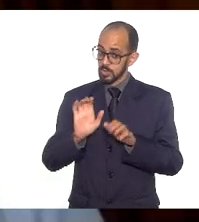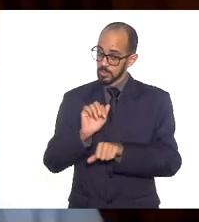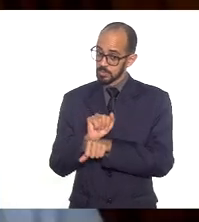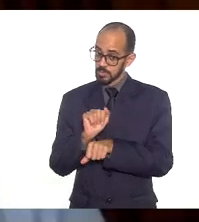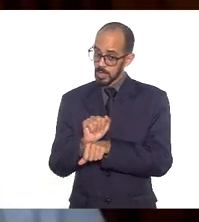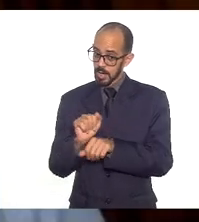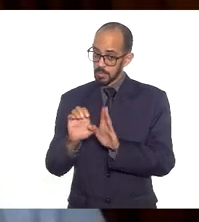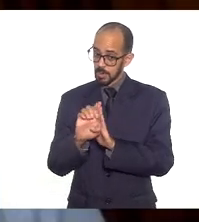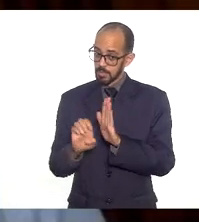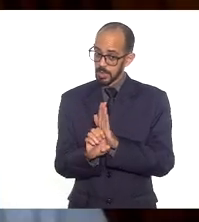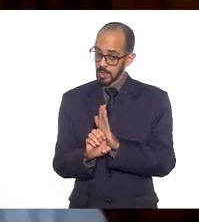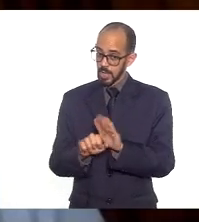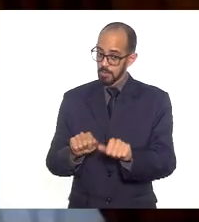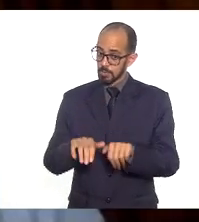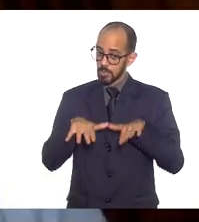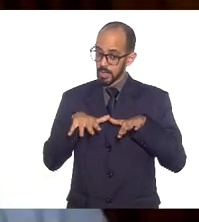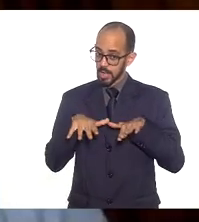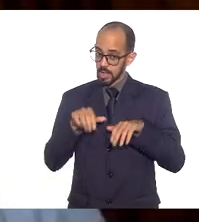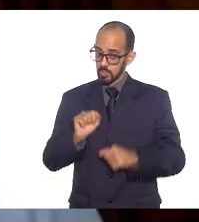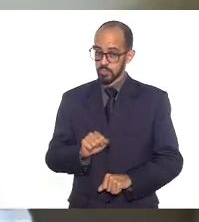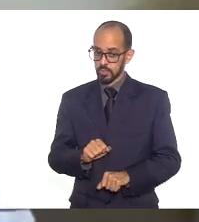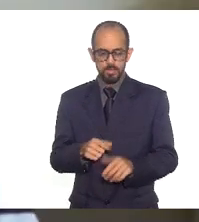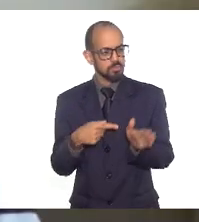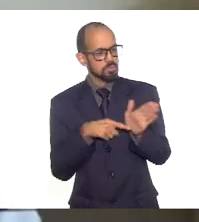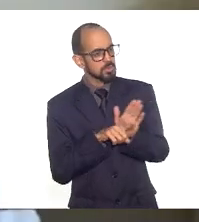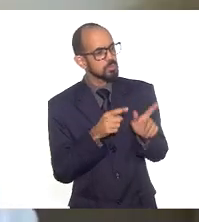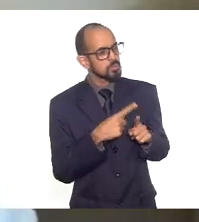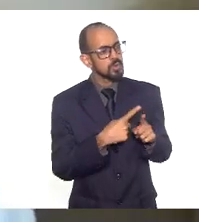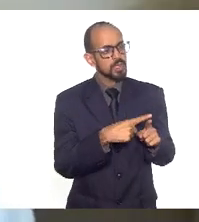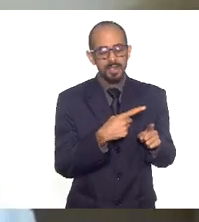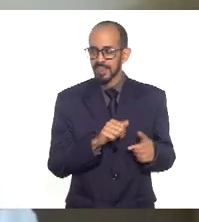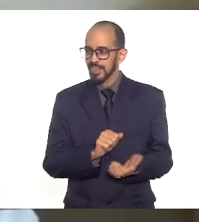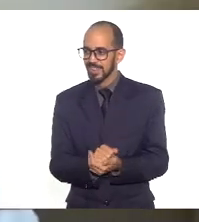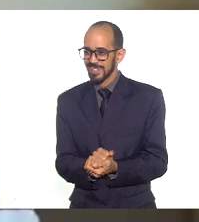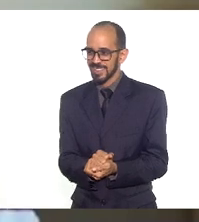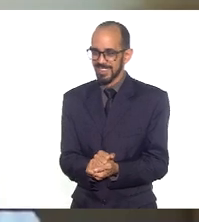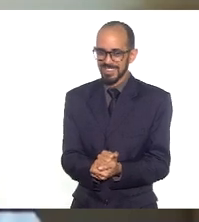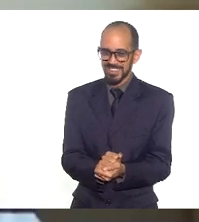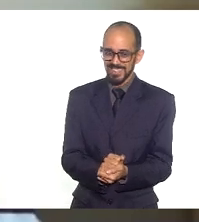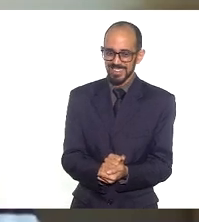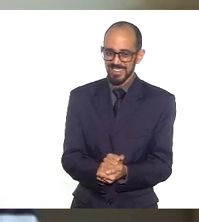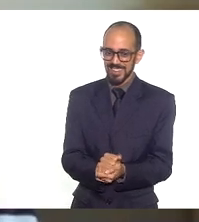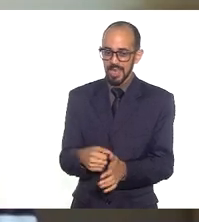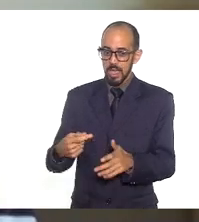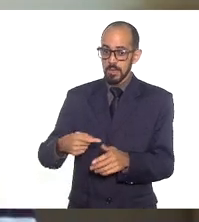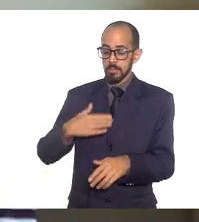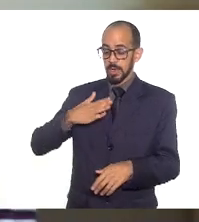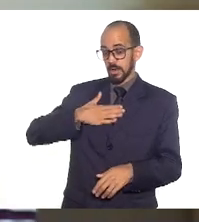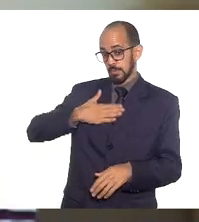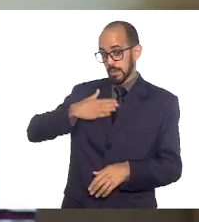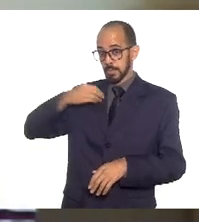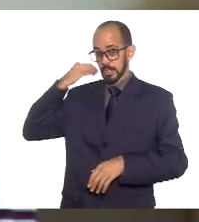plenário. Porque okay. Também, mediante acordo de leniência, né?